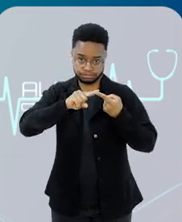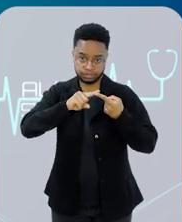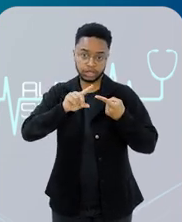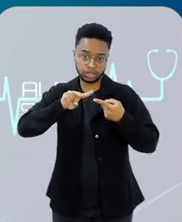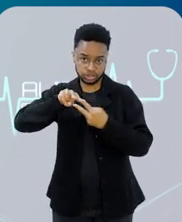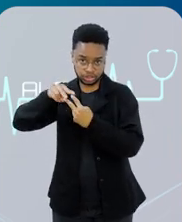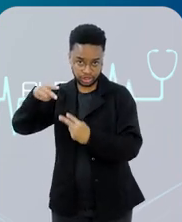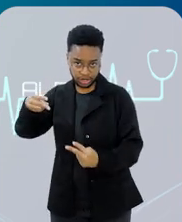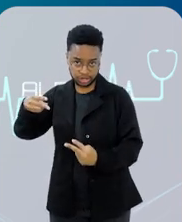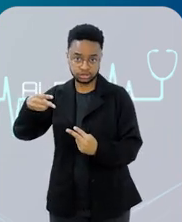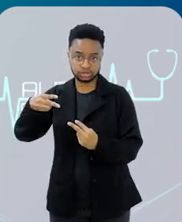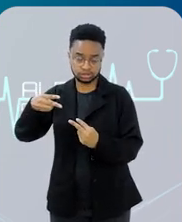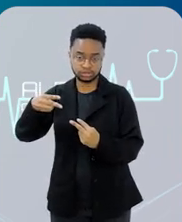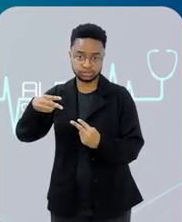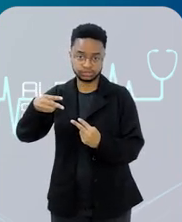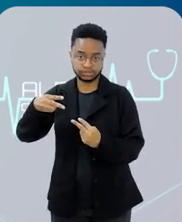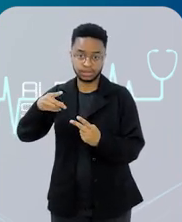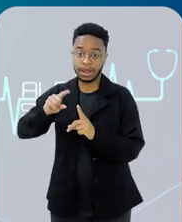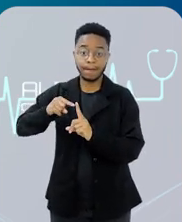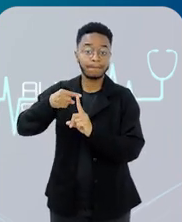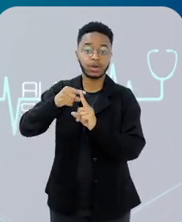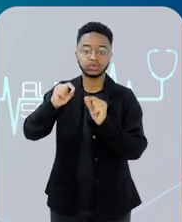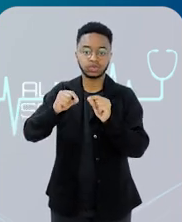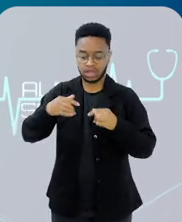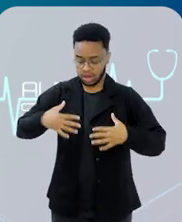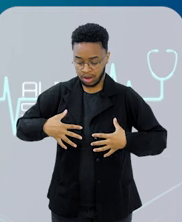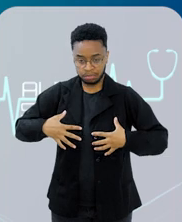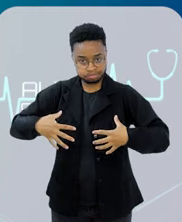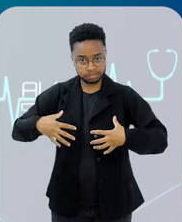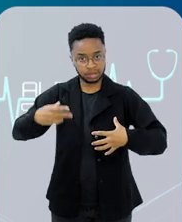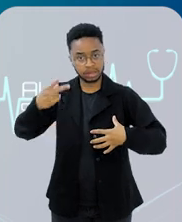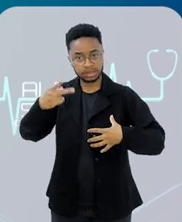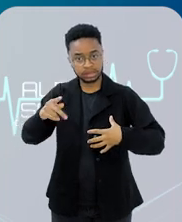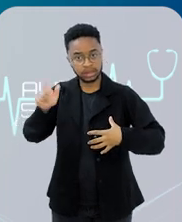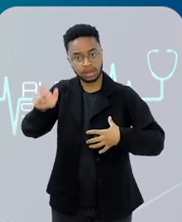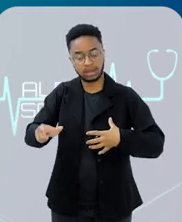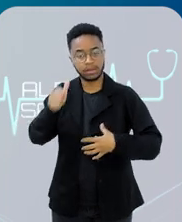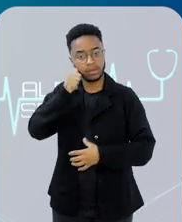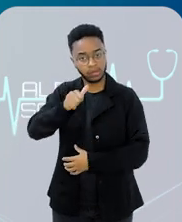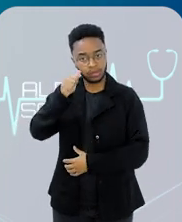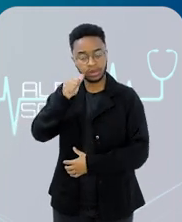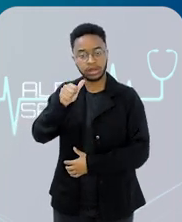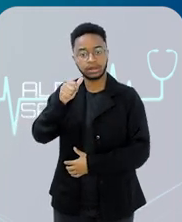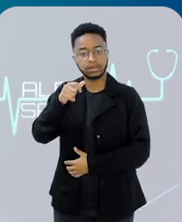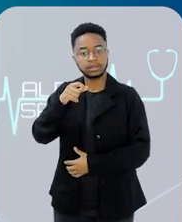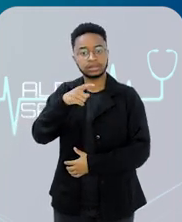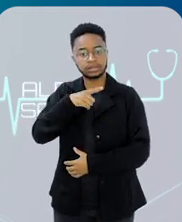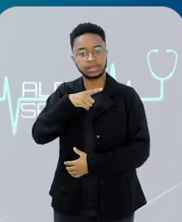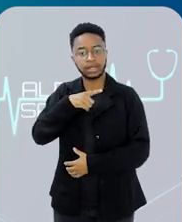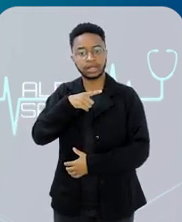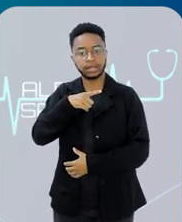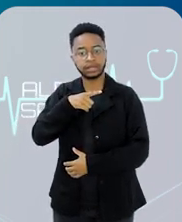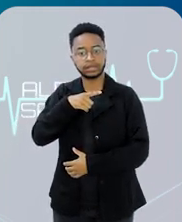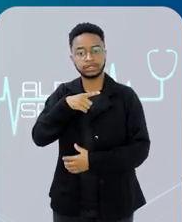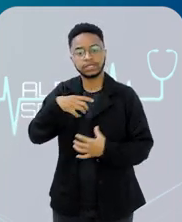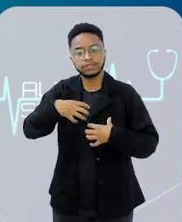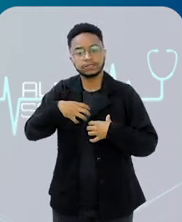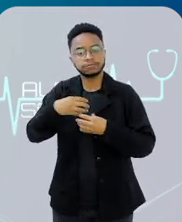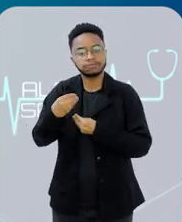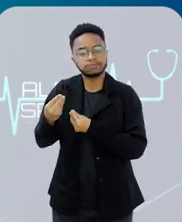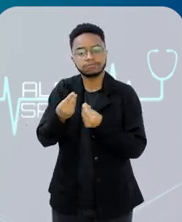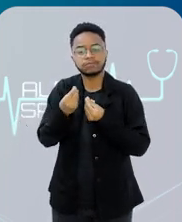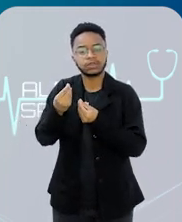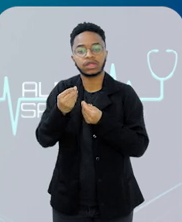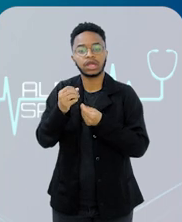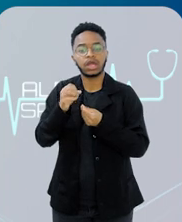parte genética e o tecido mamário dessa paciente tem uma reação mais